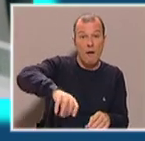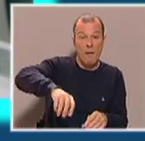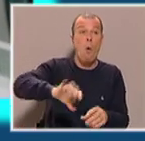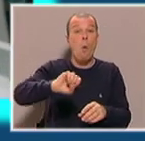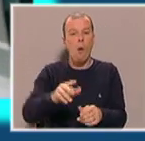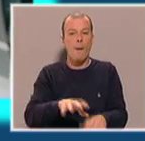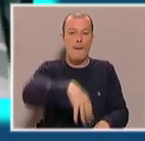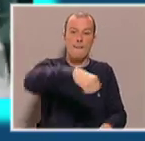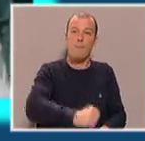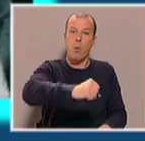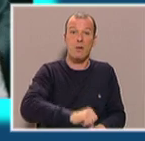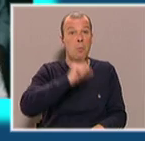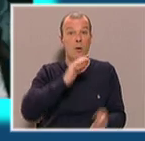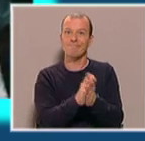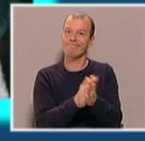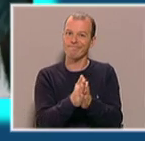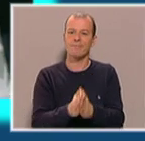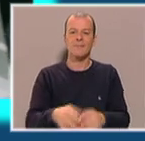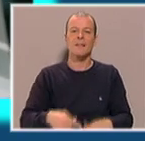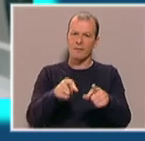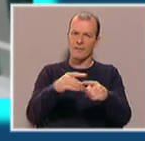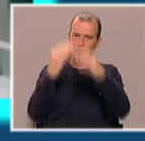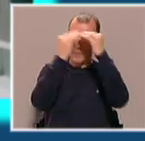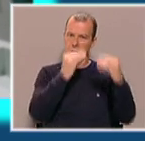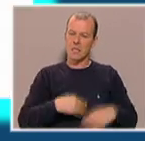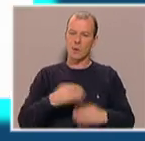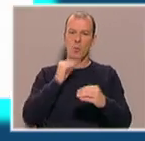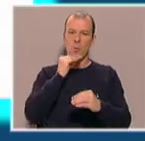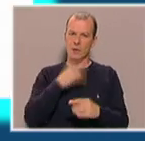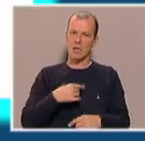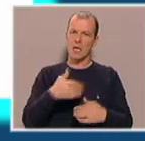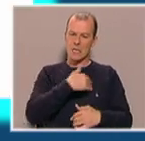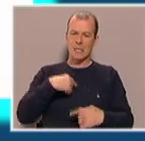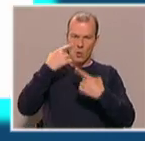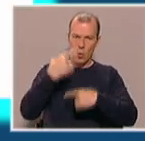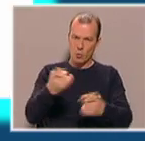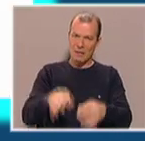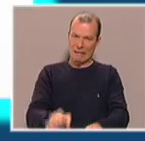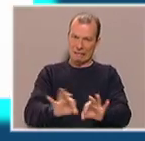para o puxador da porta. Seja um agente de saúde pública.